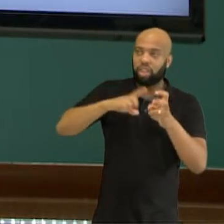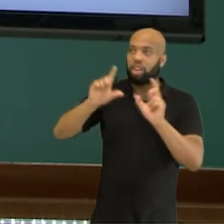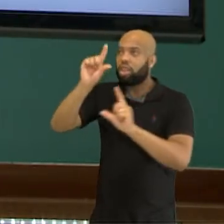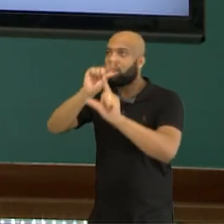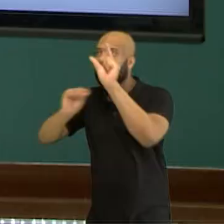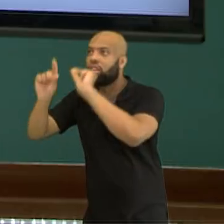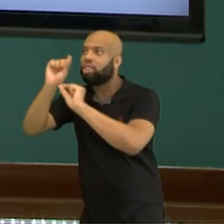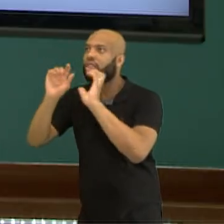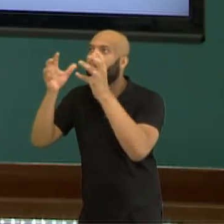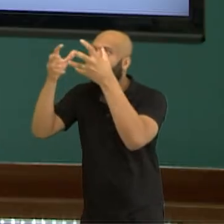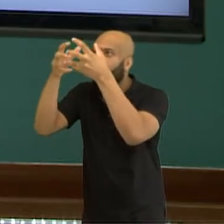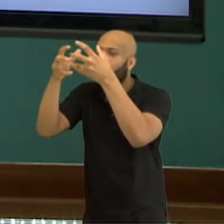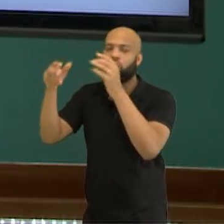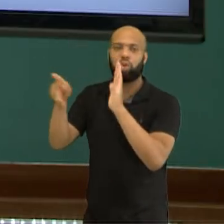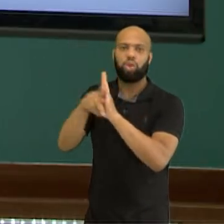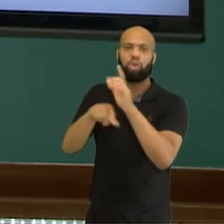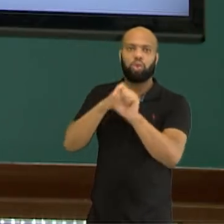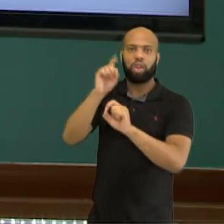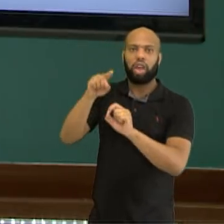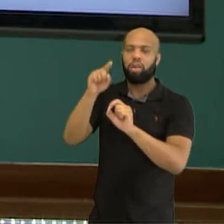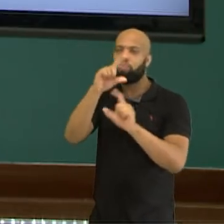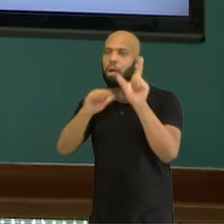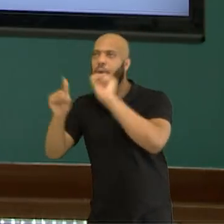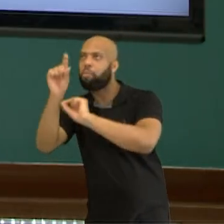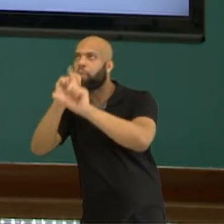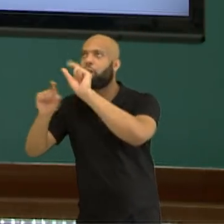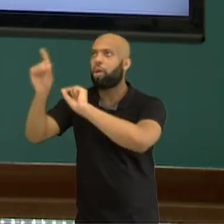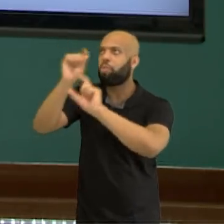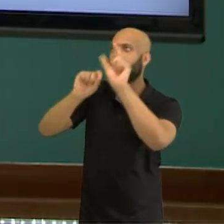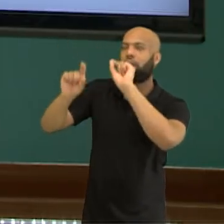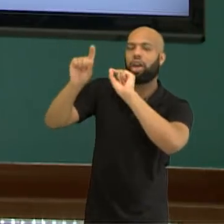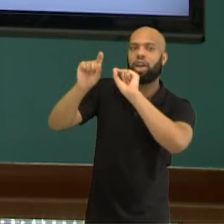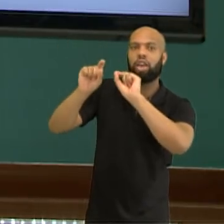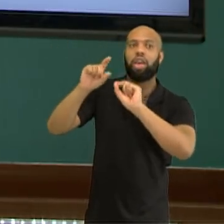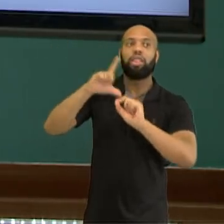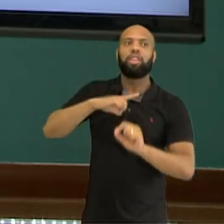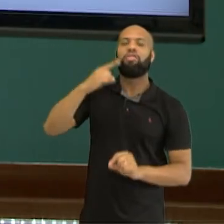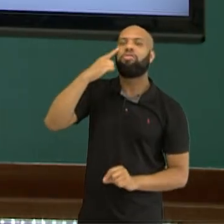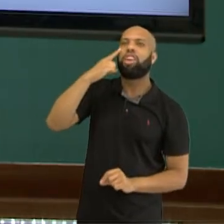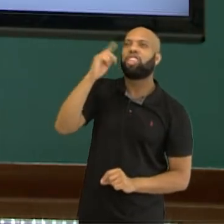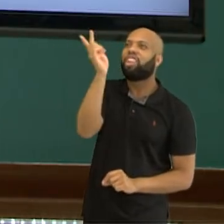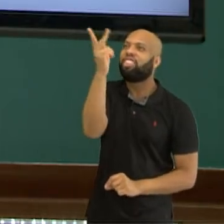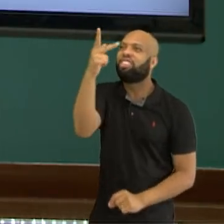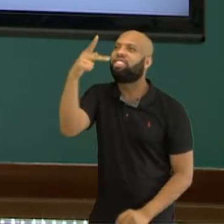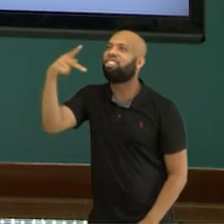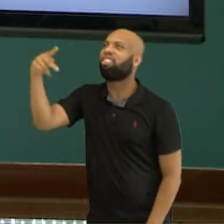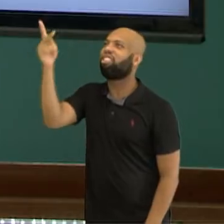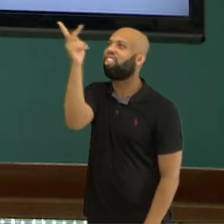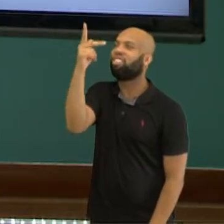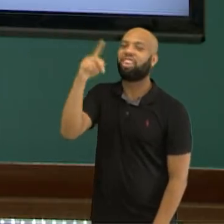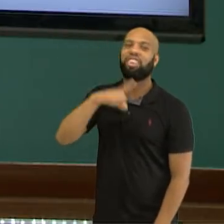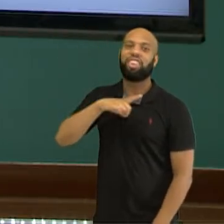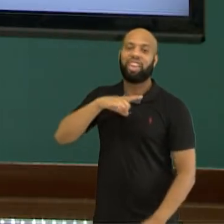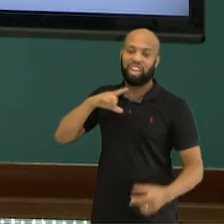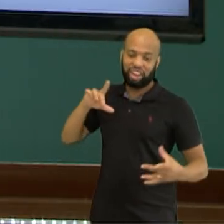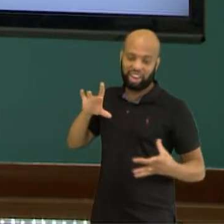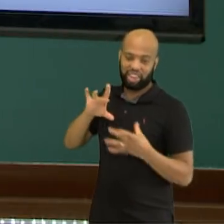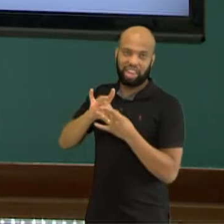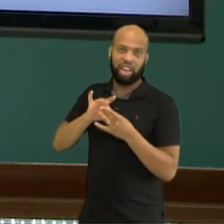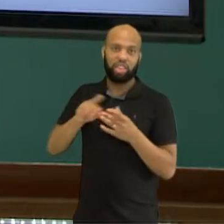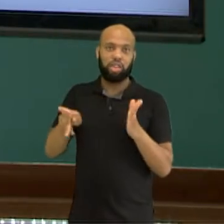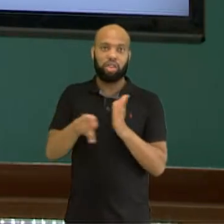estrelas que formam as constelações. Percebam os desenhos que elas formam. Estão muito associados com os nossos